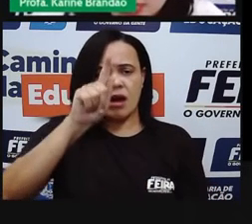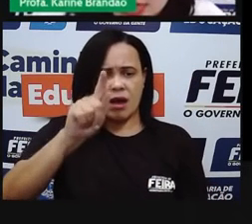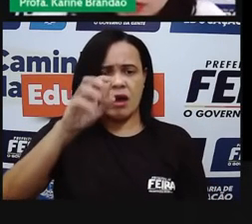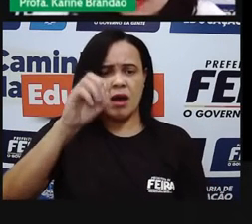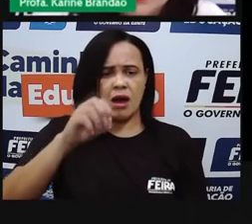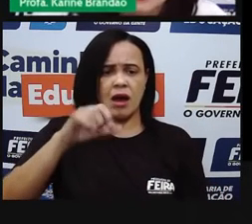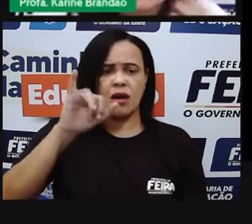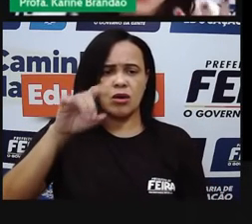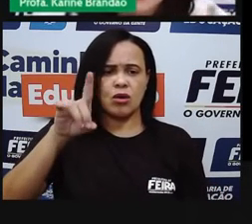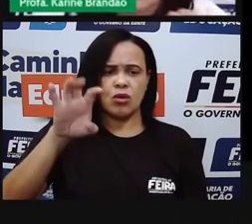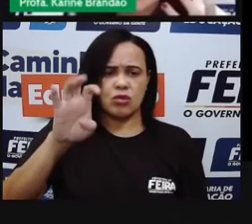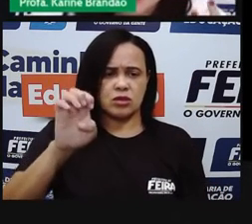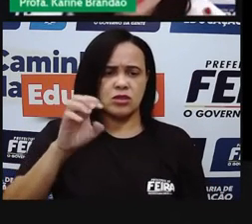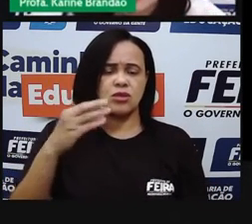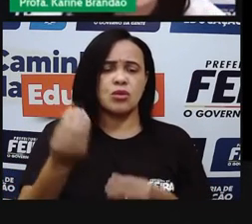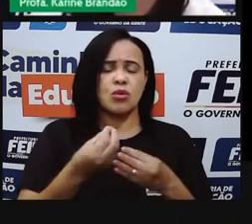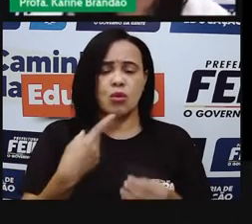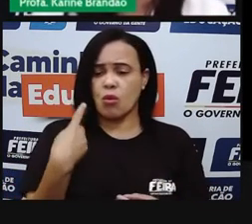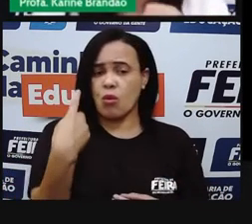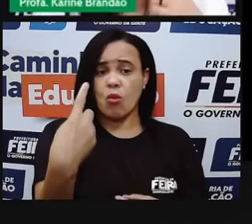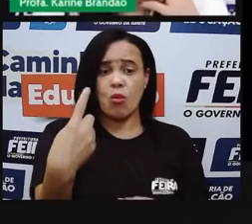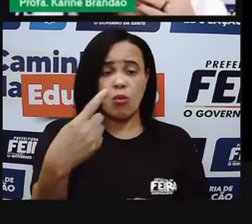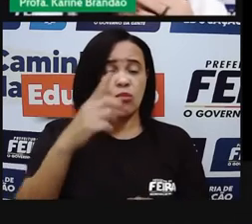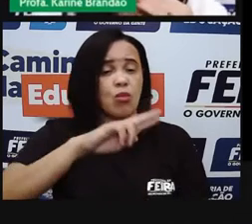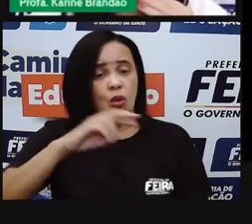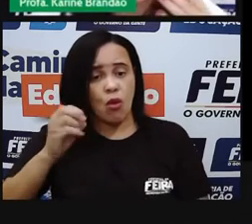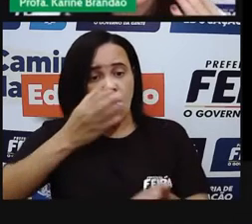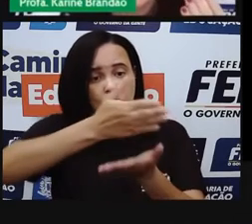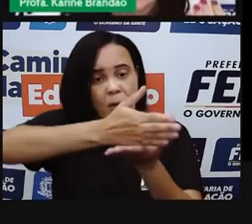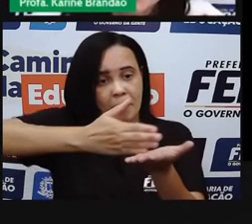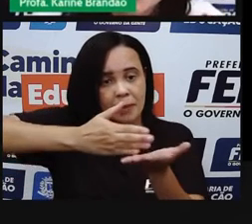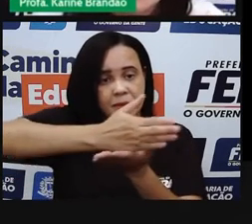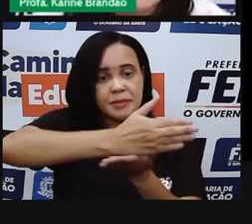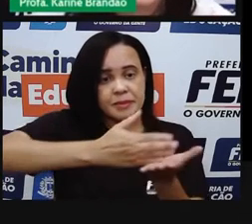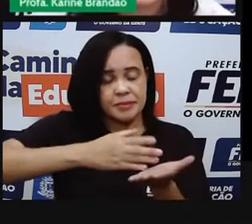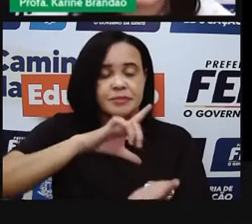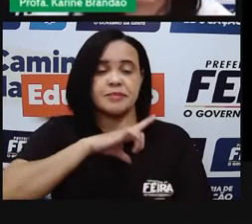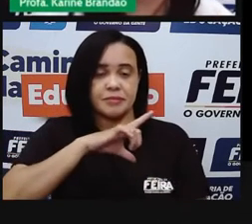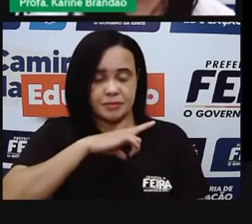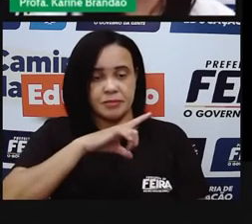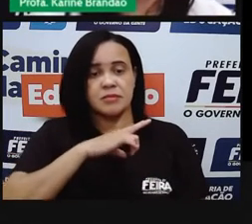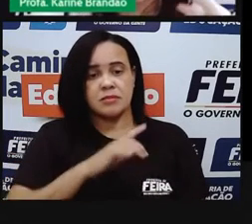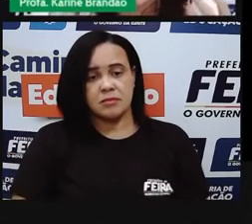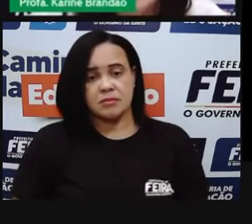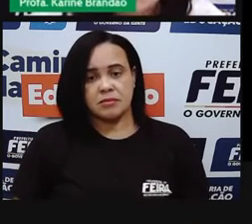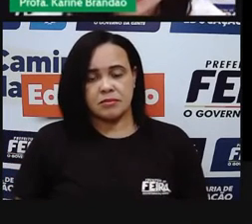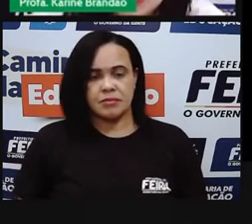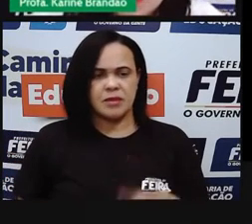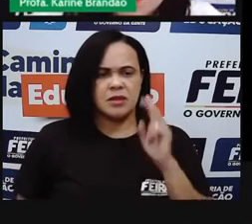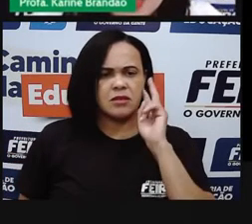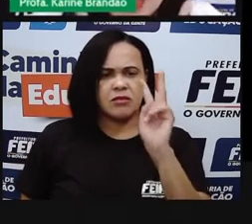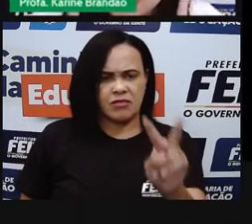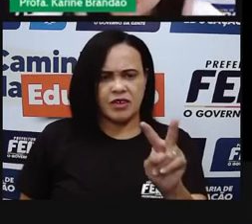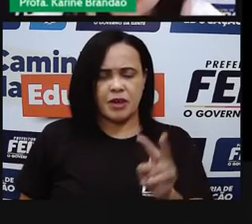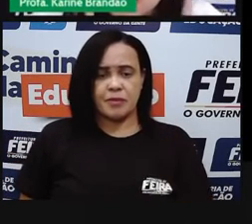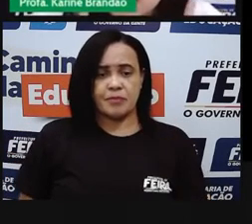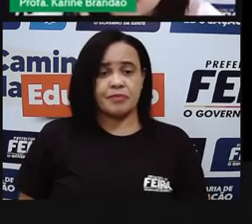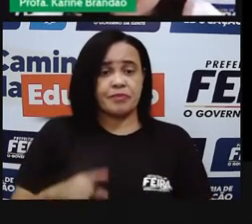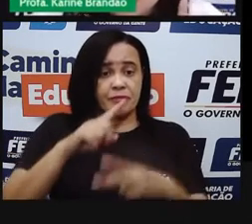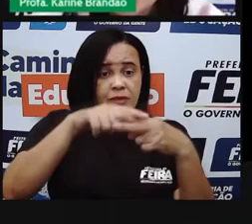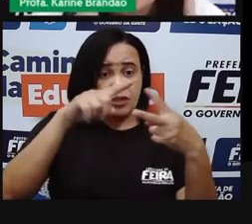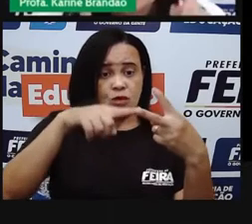único, certo? De meio, metade. E quando a gente diz que a gente observa que tem um par